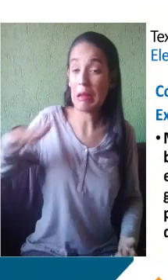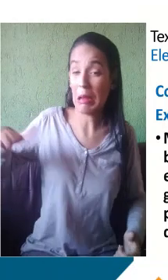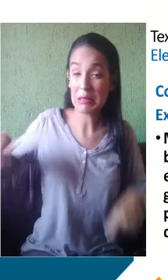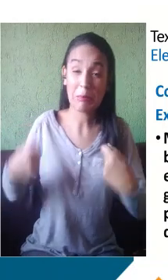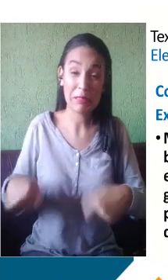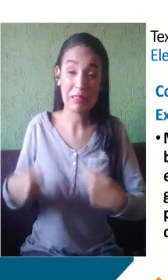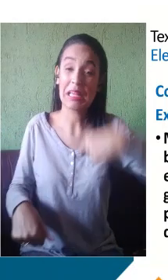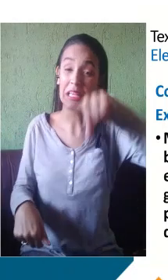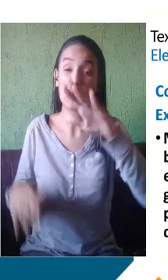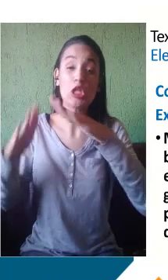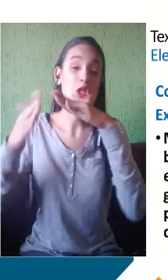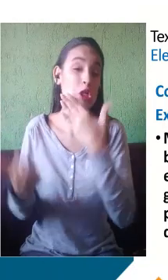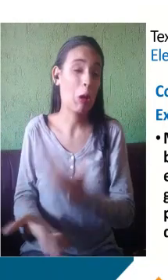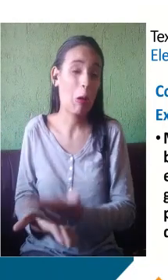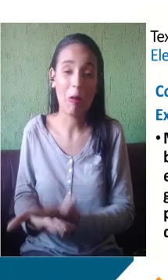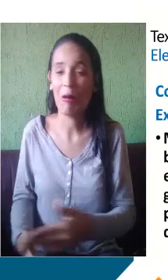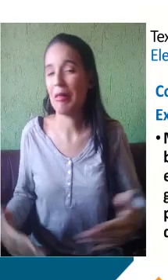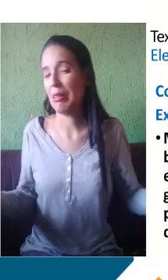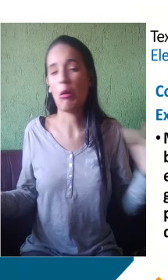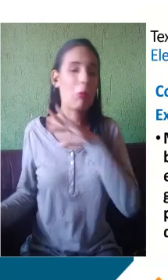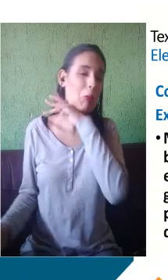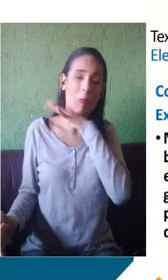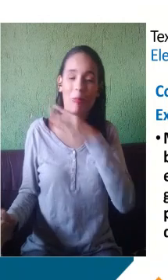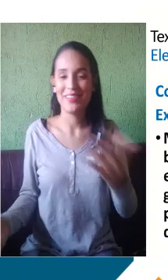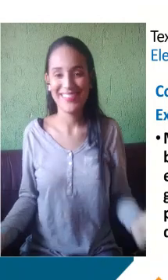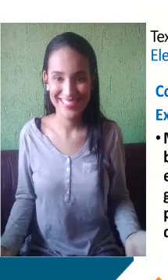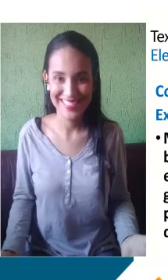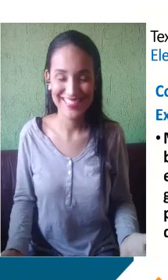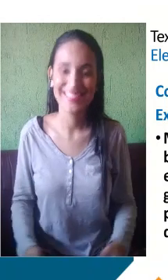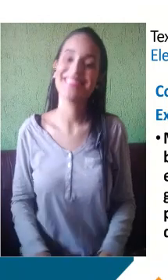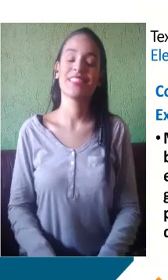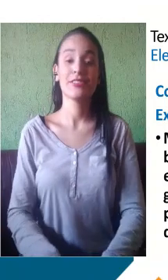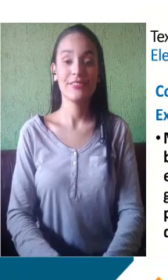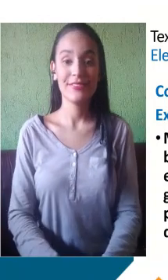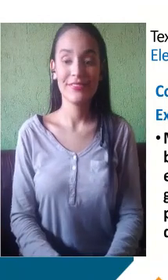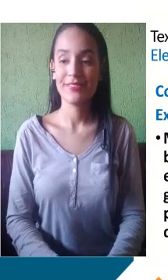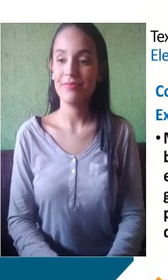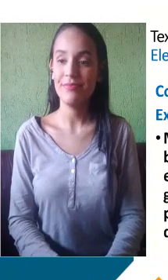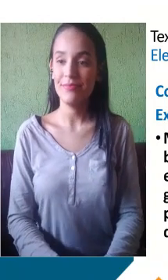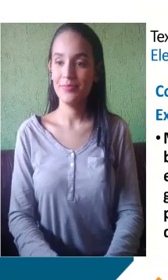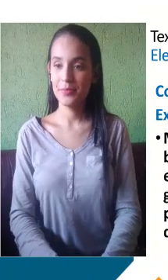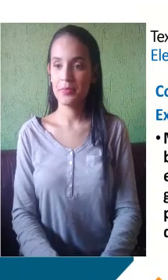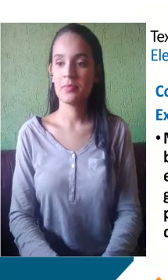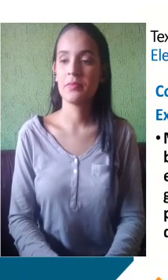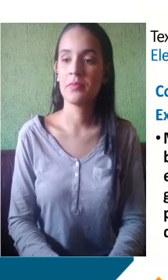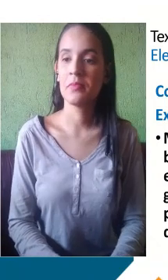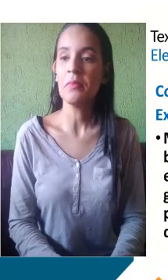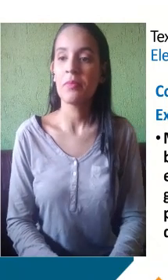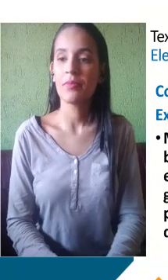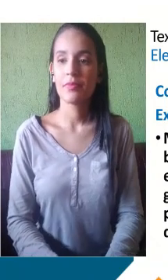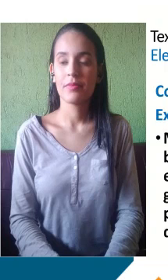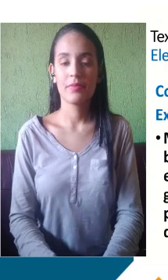posicionamento contrário ao meu. Então, na relação entre as duas informações, eu tenho a tese e ele